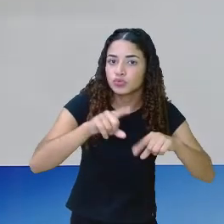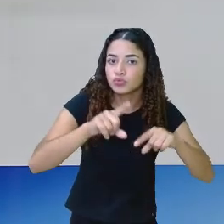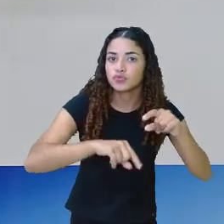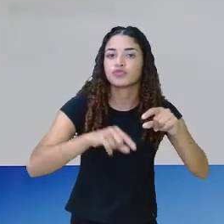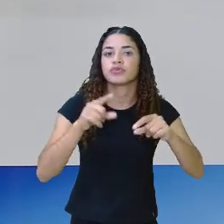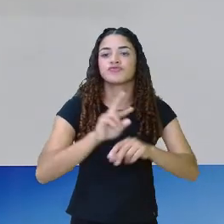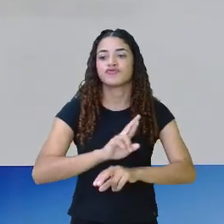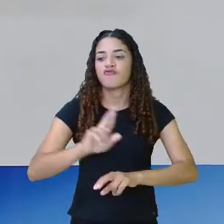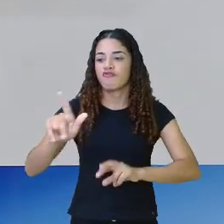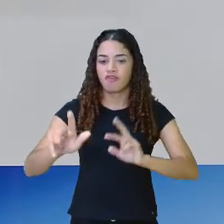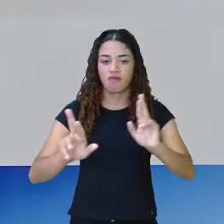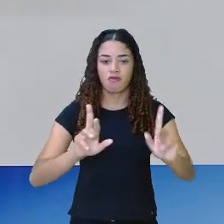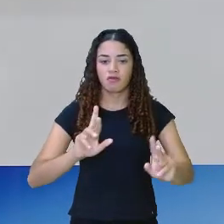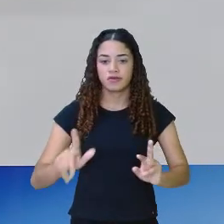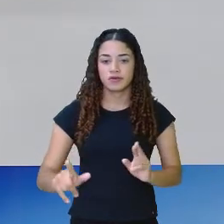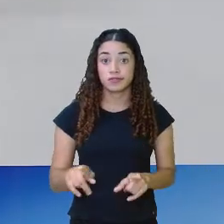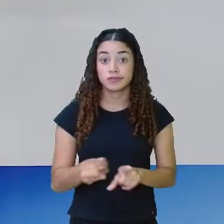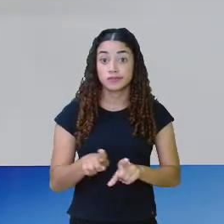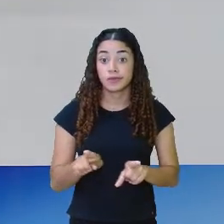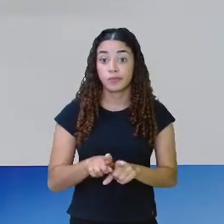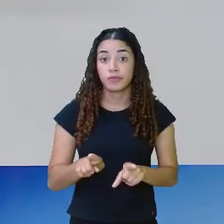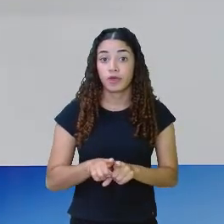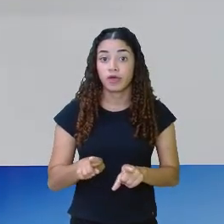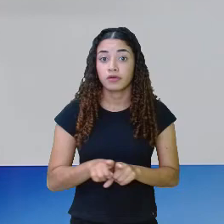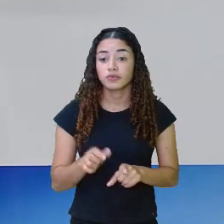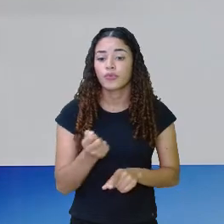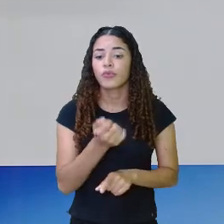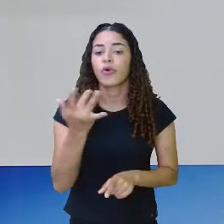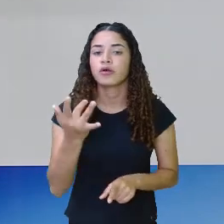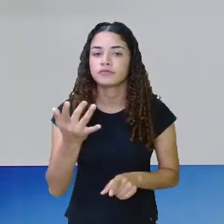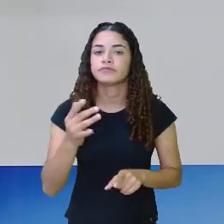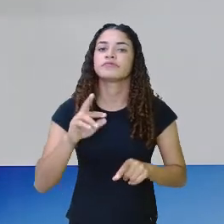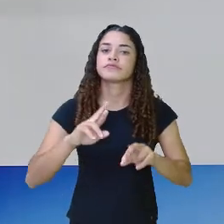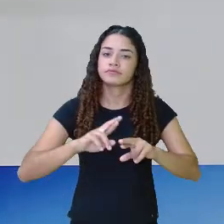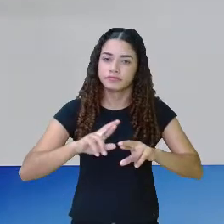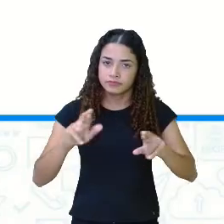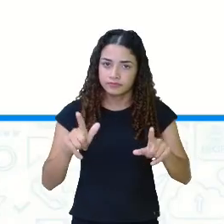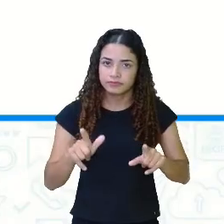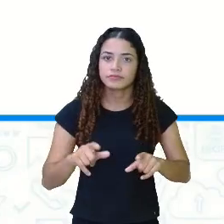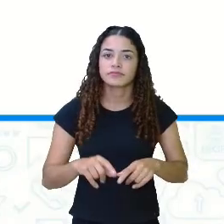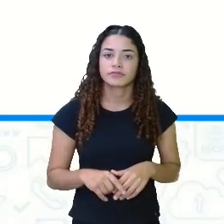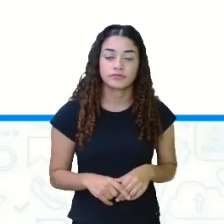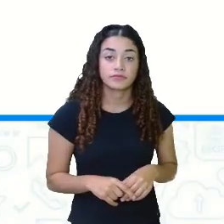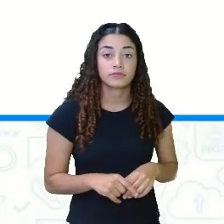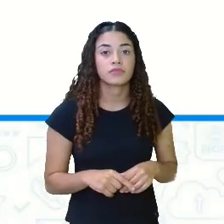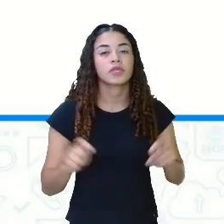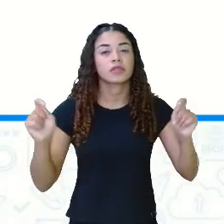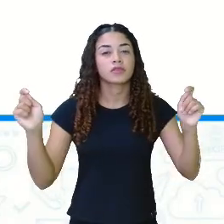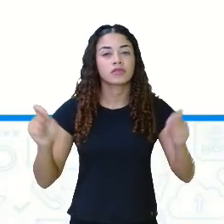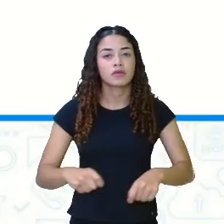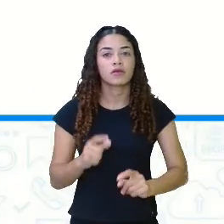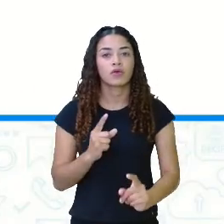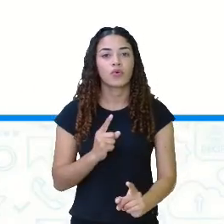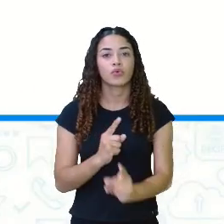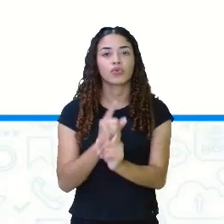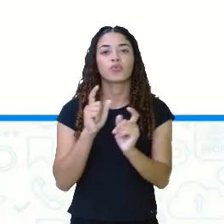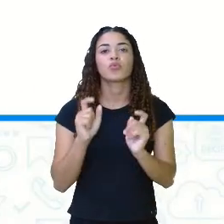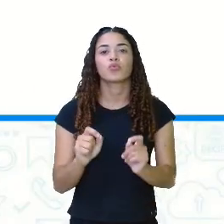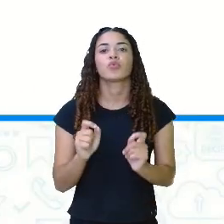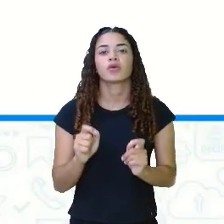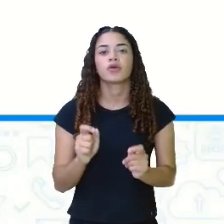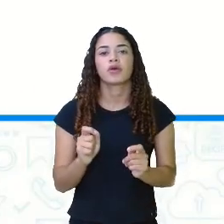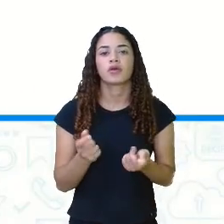Os valores também. Só que eu posso encontrar a ideia